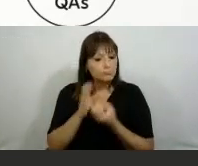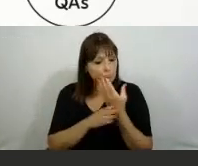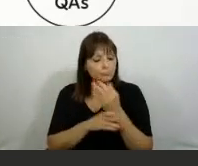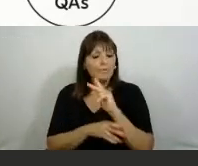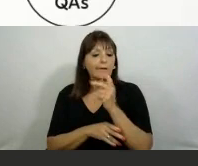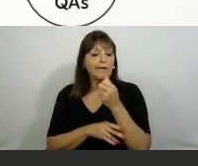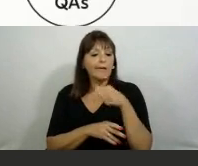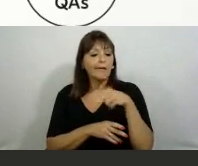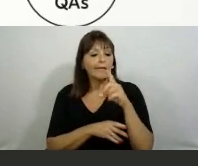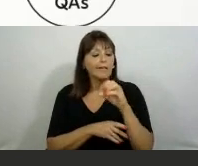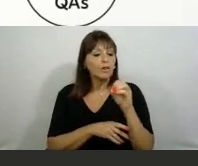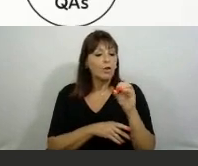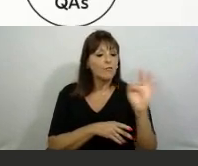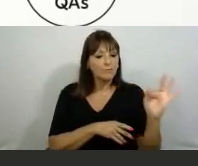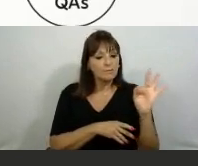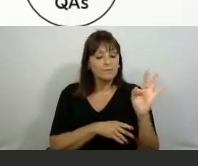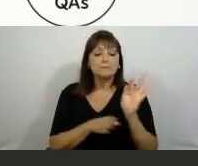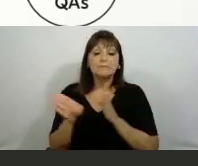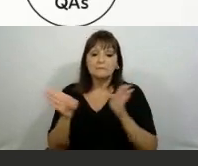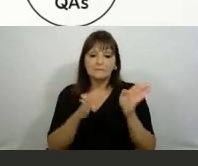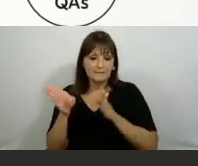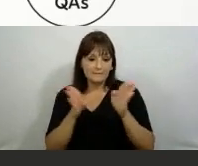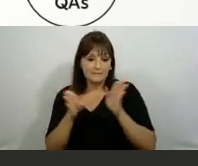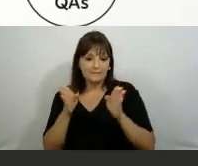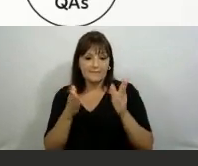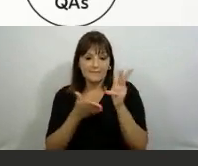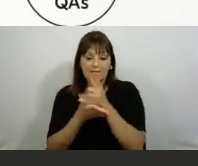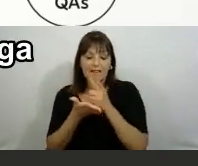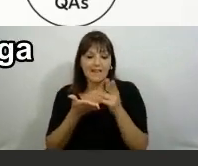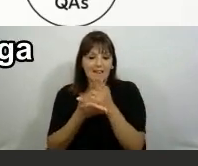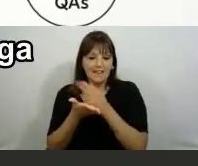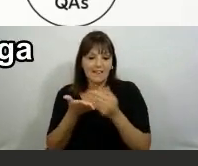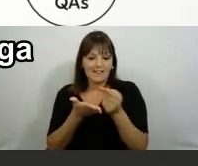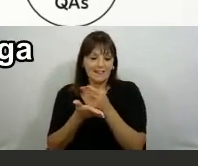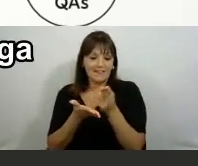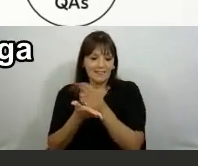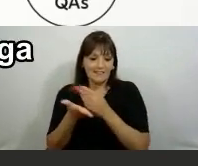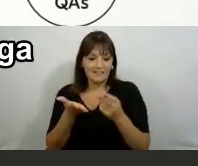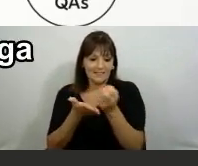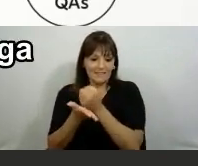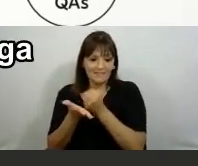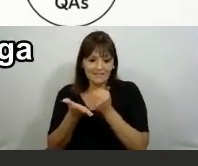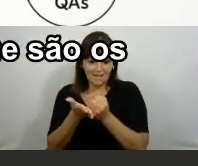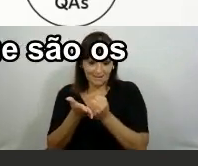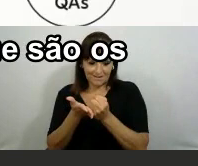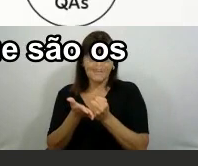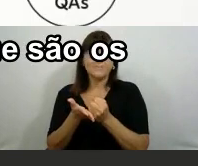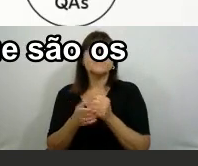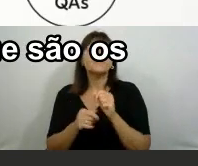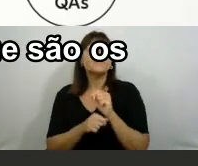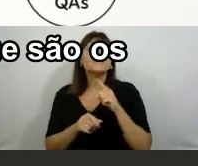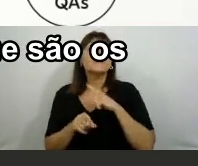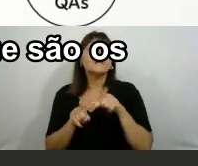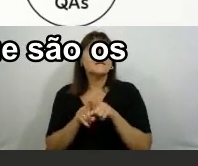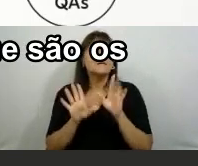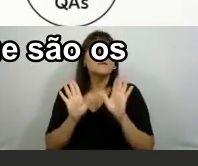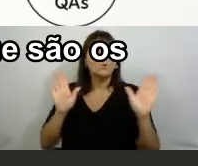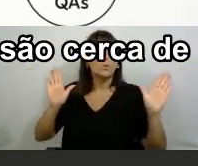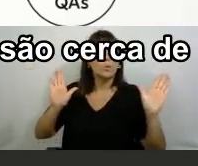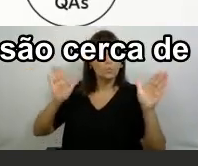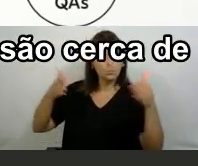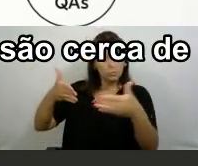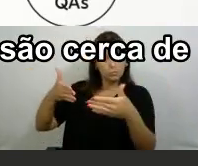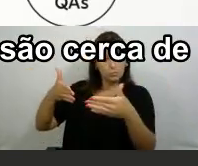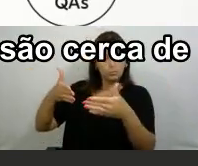esses designs. Tá? E isso faz o quê? Isso reverbera. Então, quando a gente chega focando em uma comunidade, que